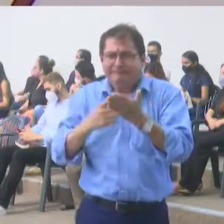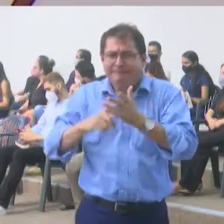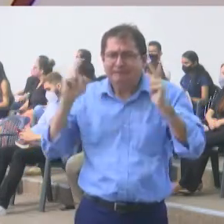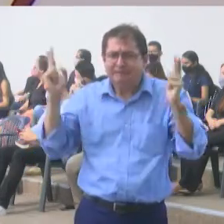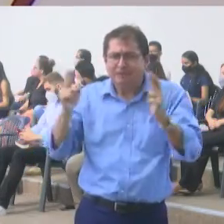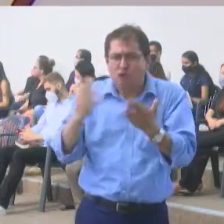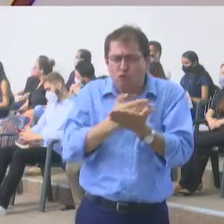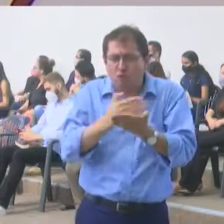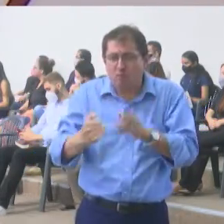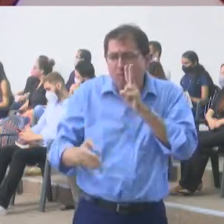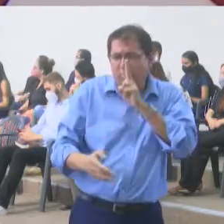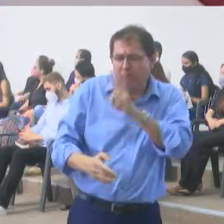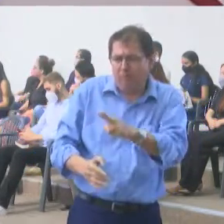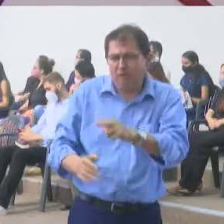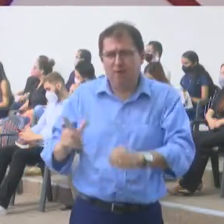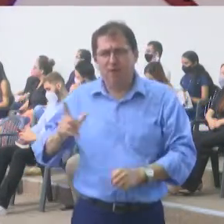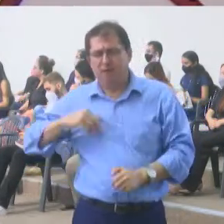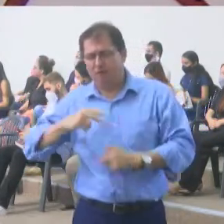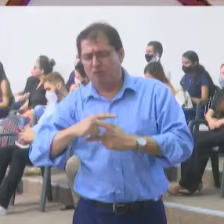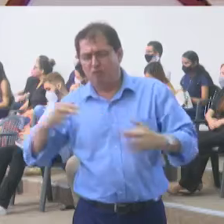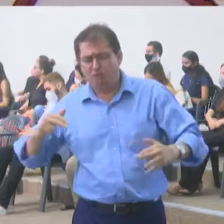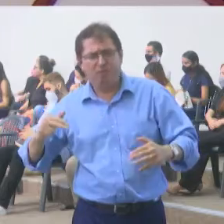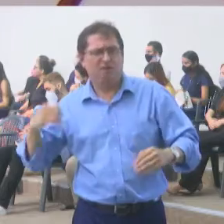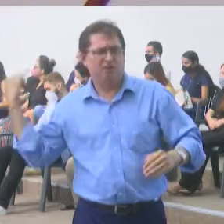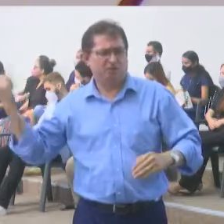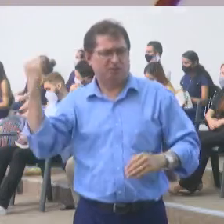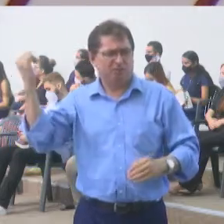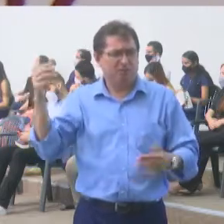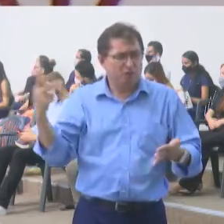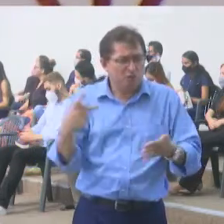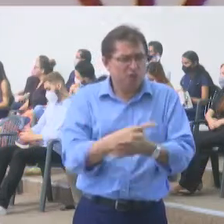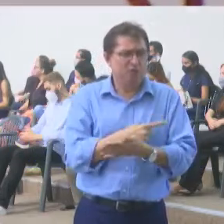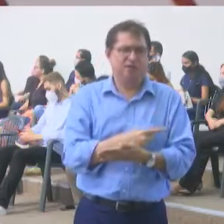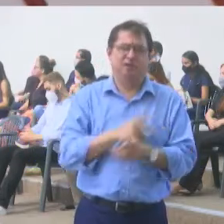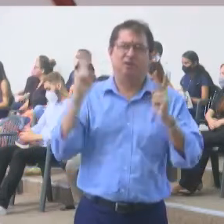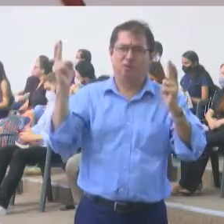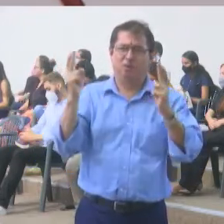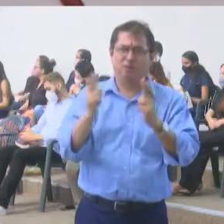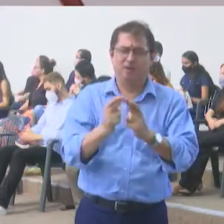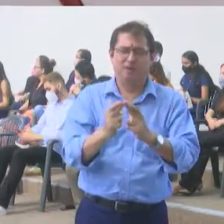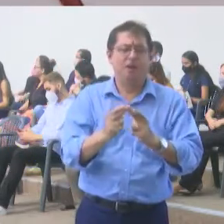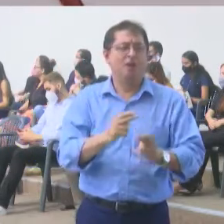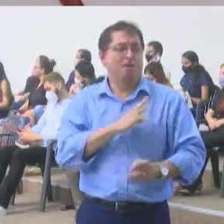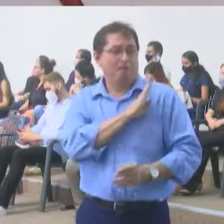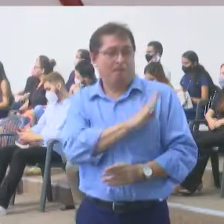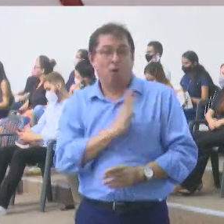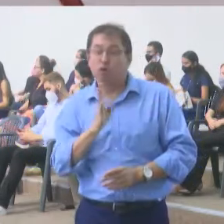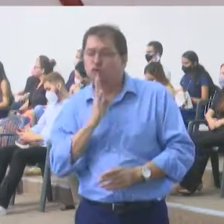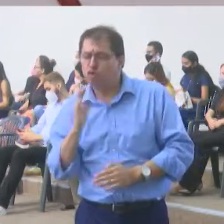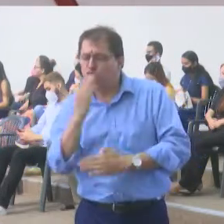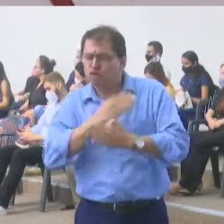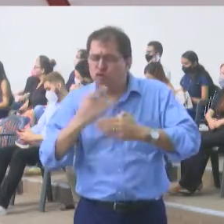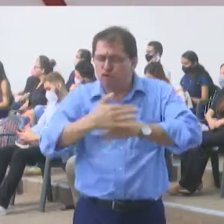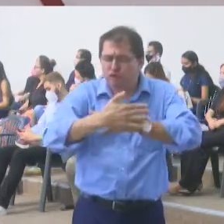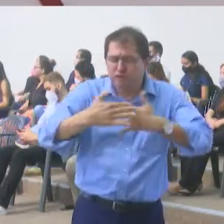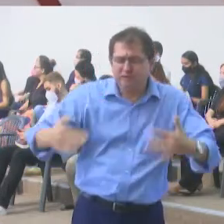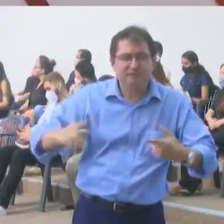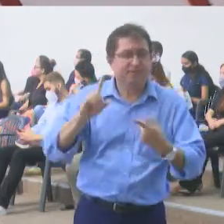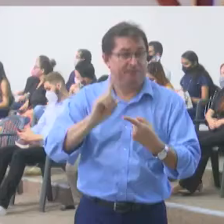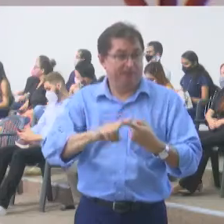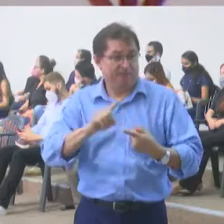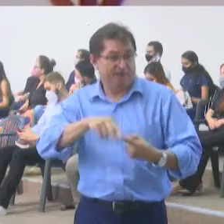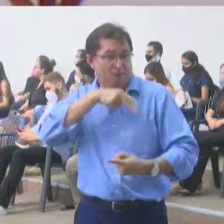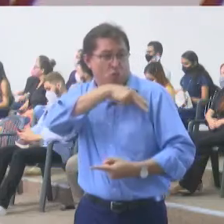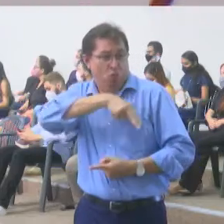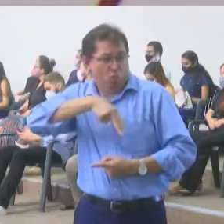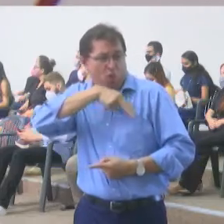ver que algo oficial ia acontecer naquele local. E Boaz era um homem muito conhecido, muito rico da cidade. Noemi também era muito